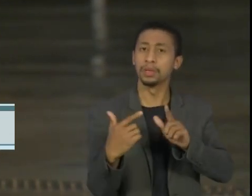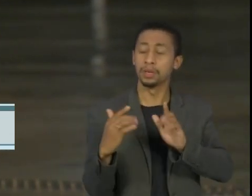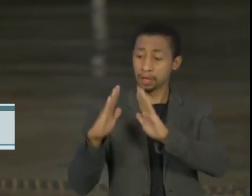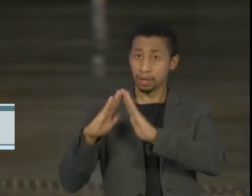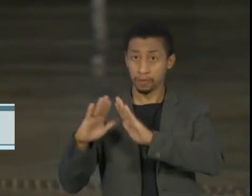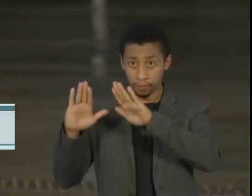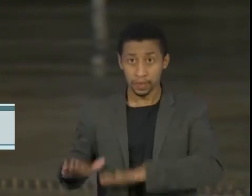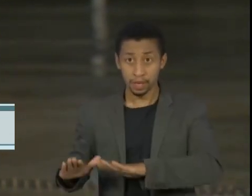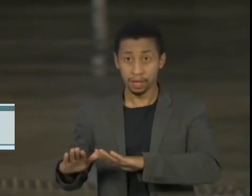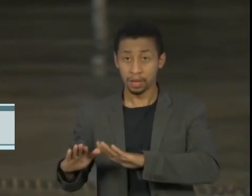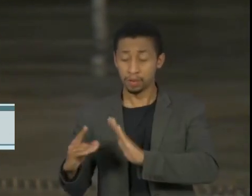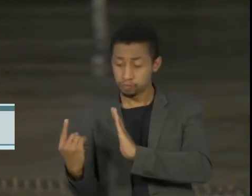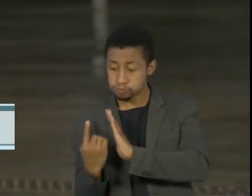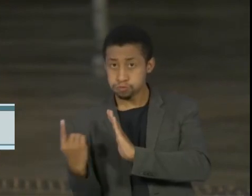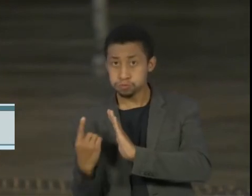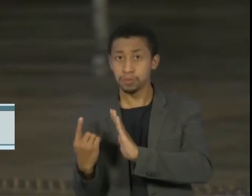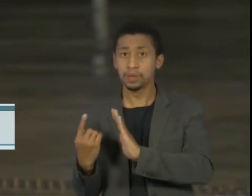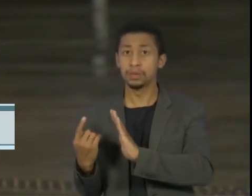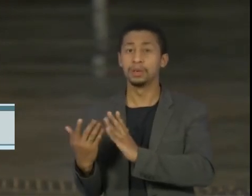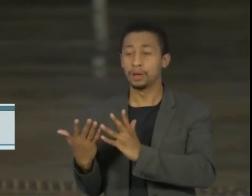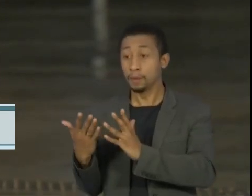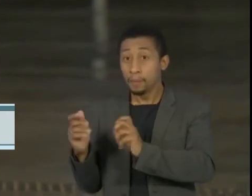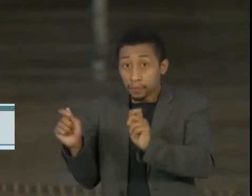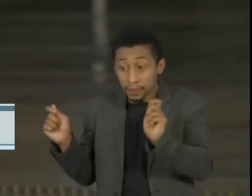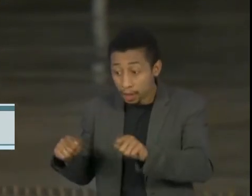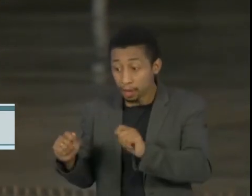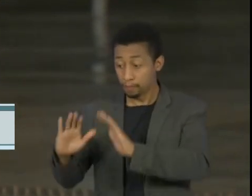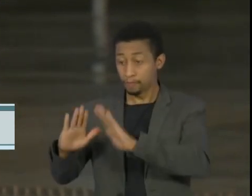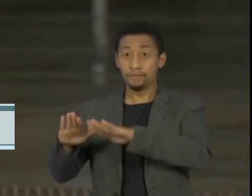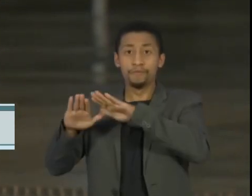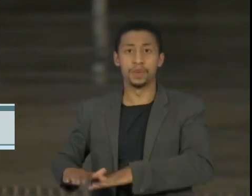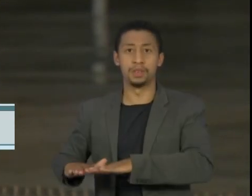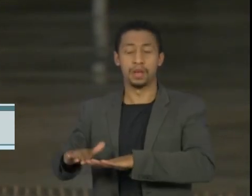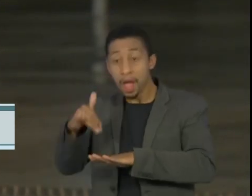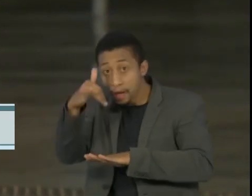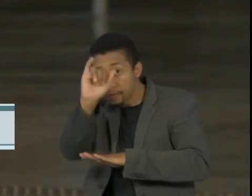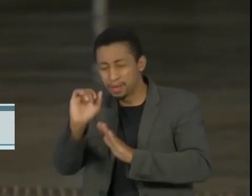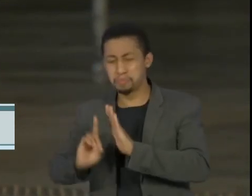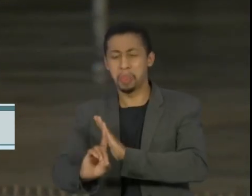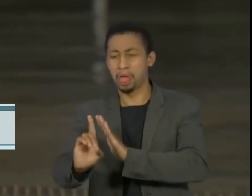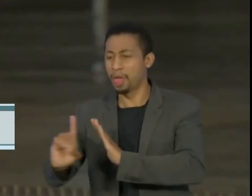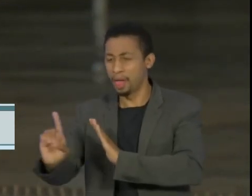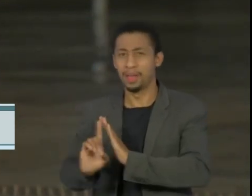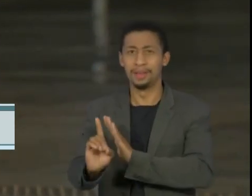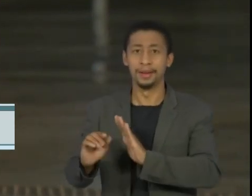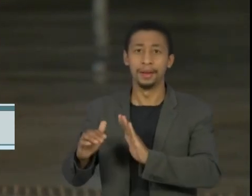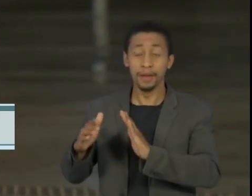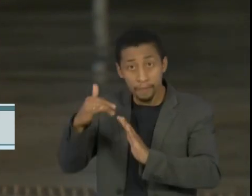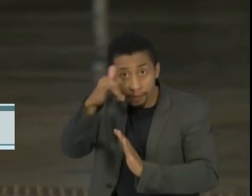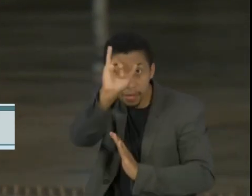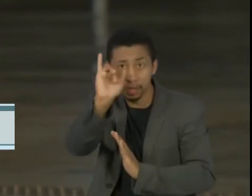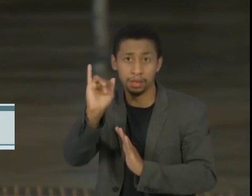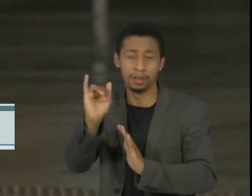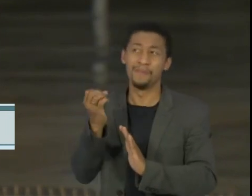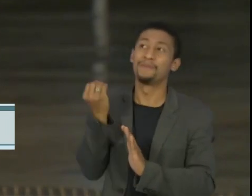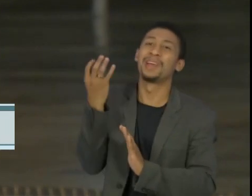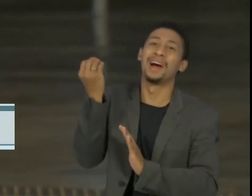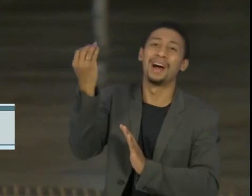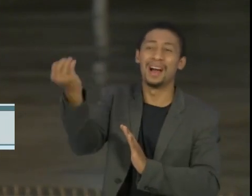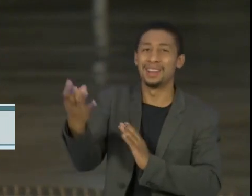isolamento, ele é ainda mais recomendado para quem pode evitar, precisa ficar em casa e principalmente evitar viagens